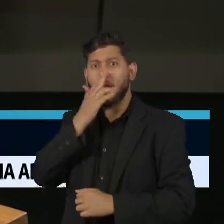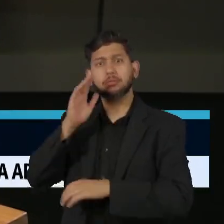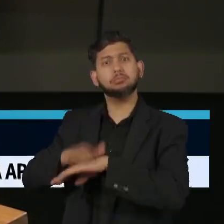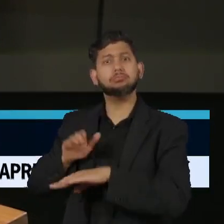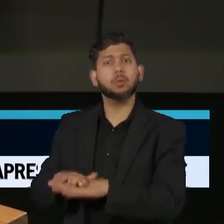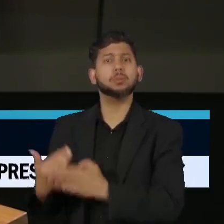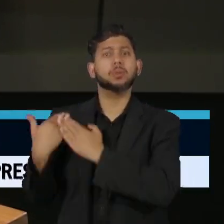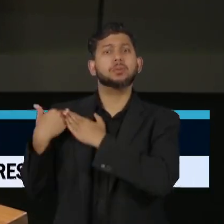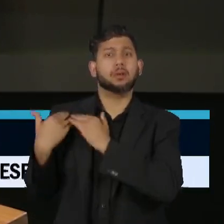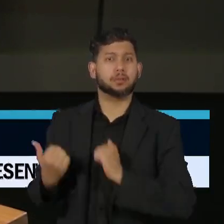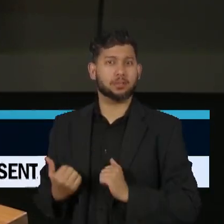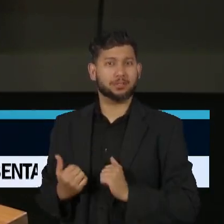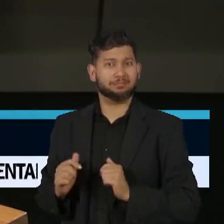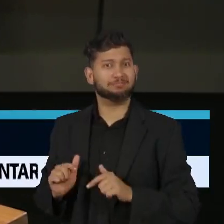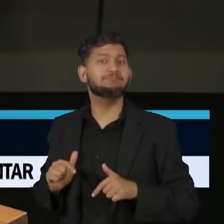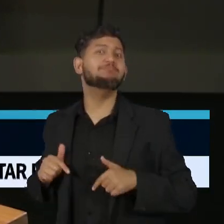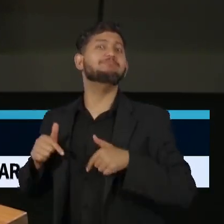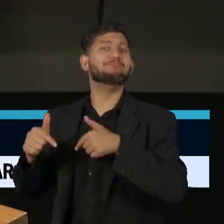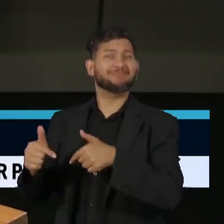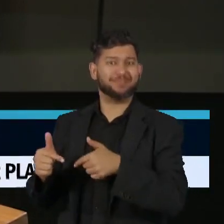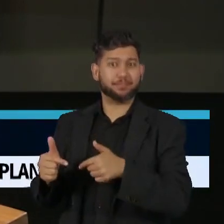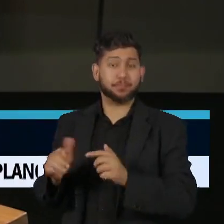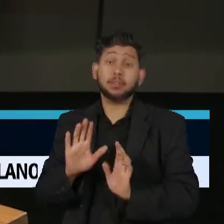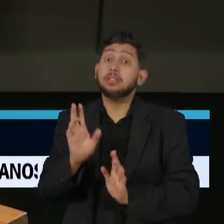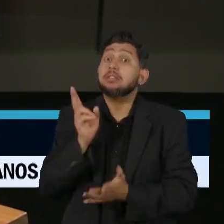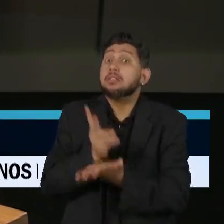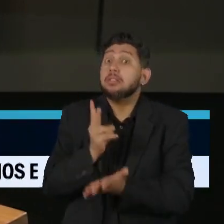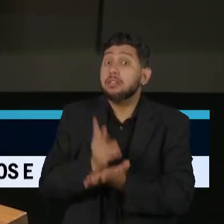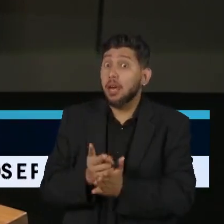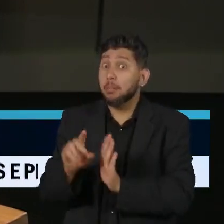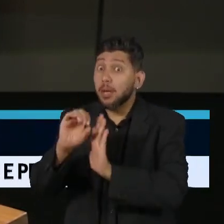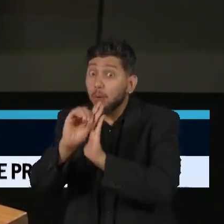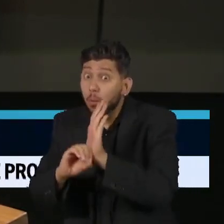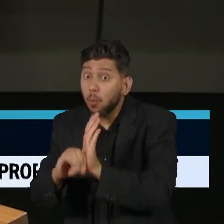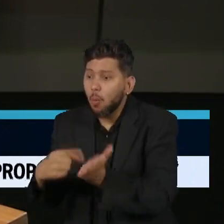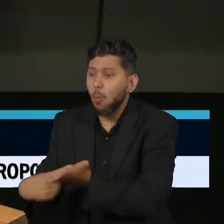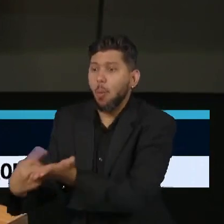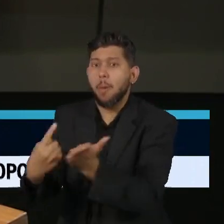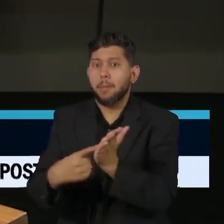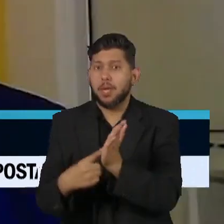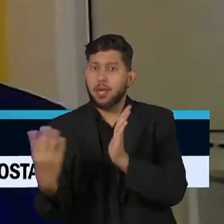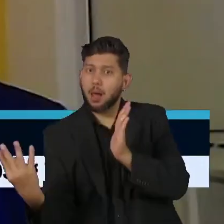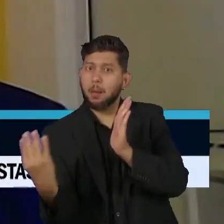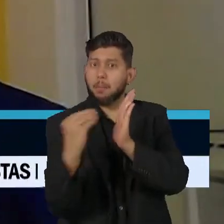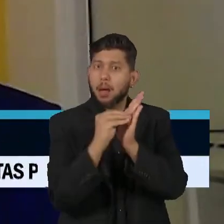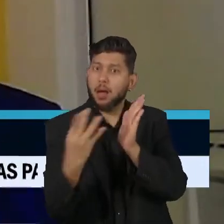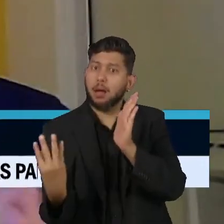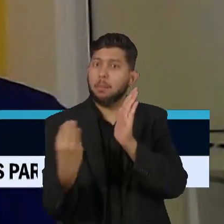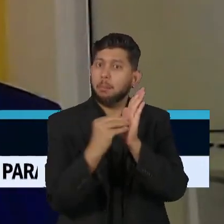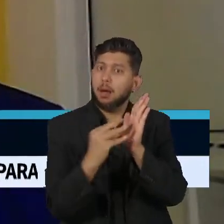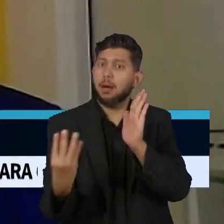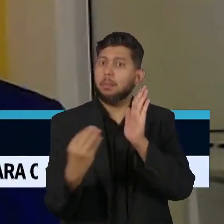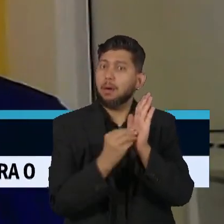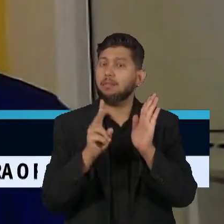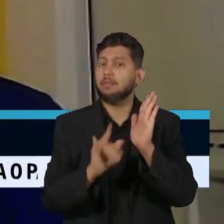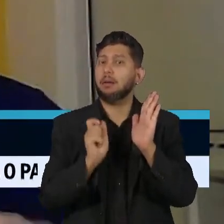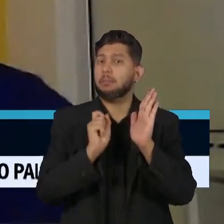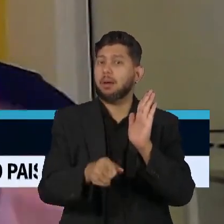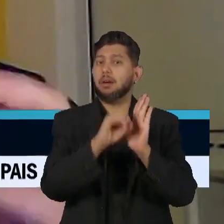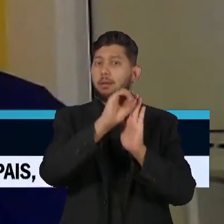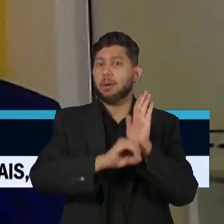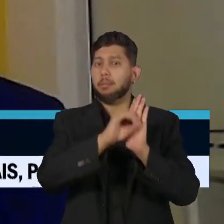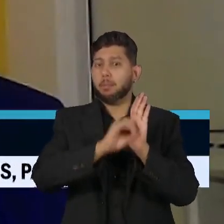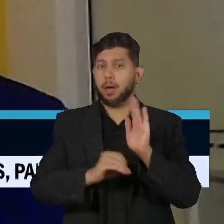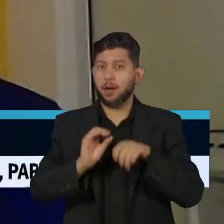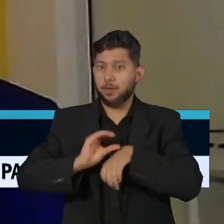foi protagonista do ponto de vista da elaboração do orçamento e da indicação de determinados investimentos de